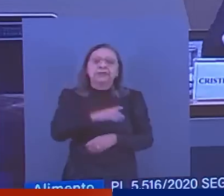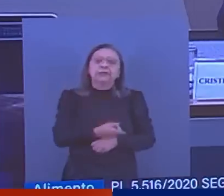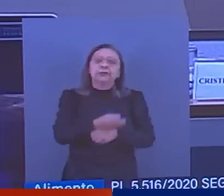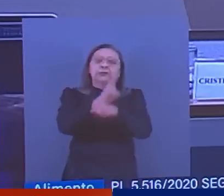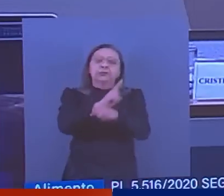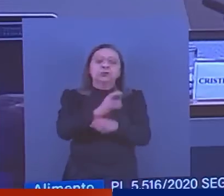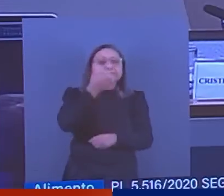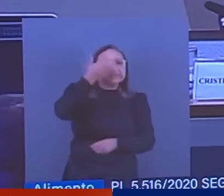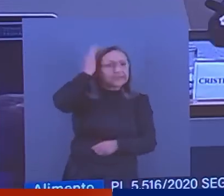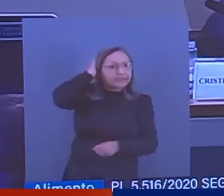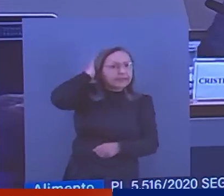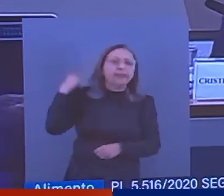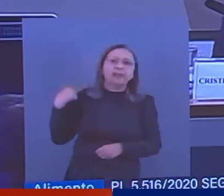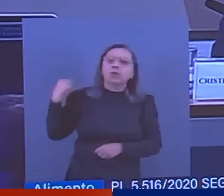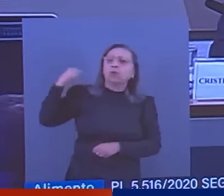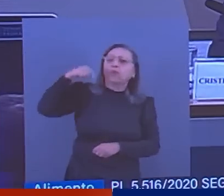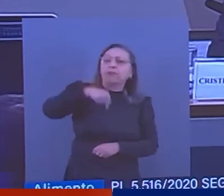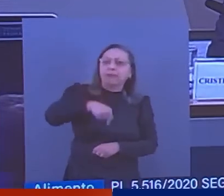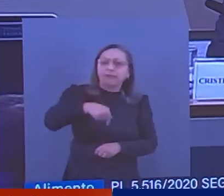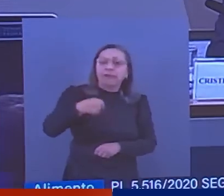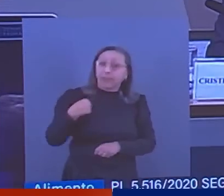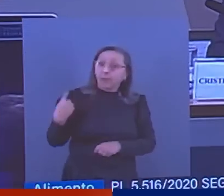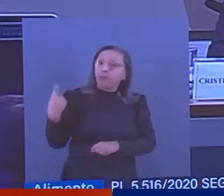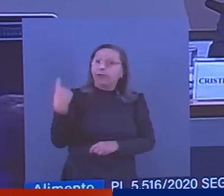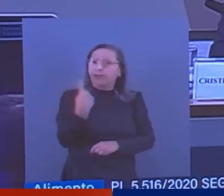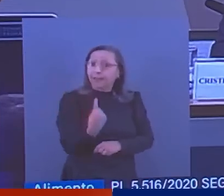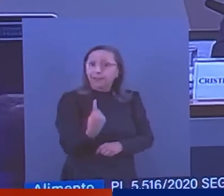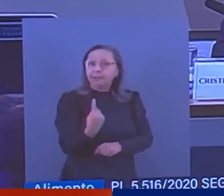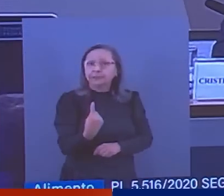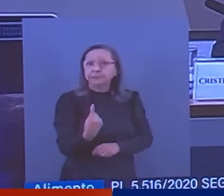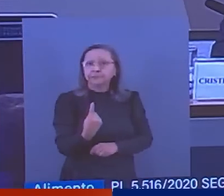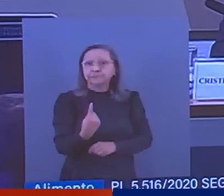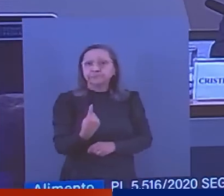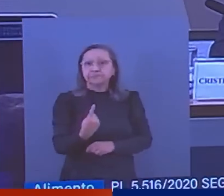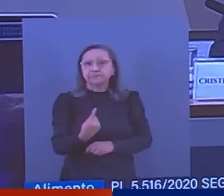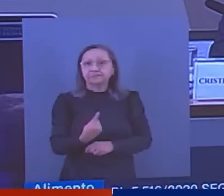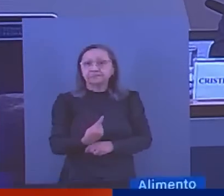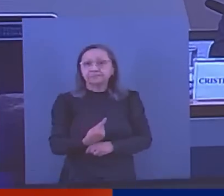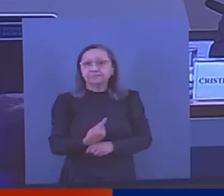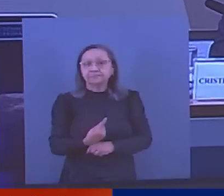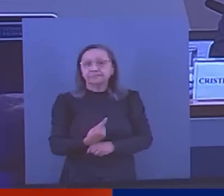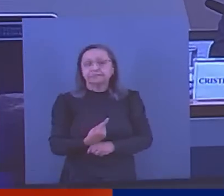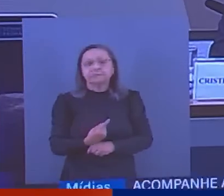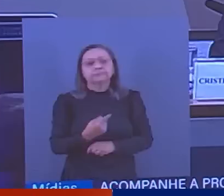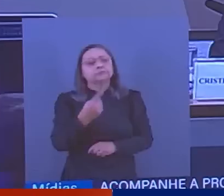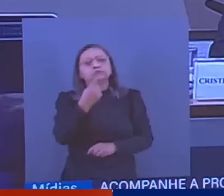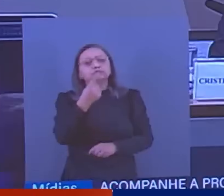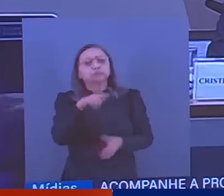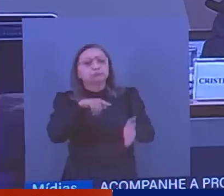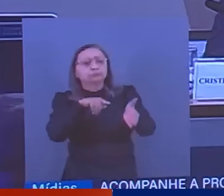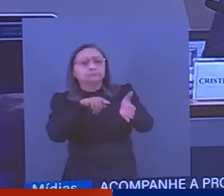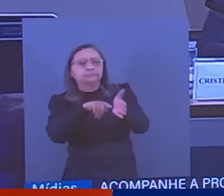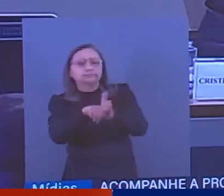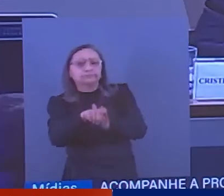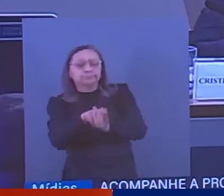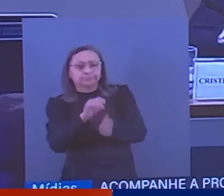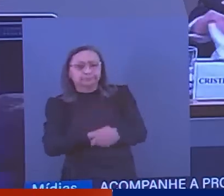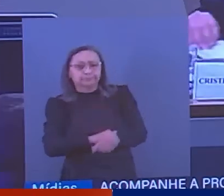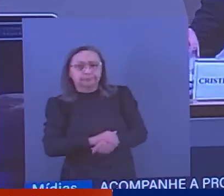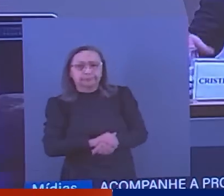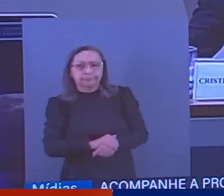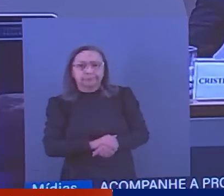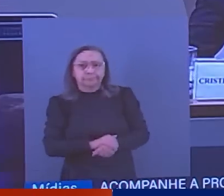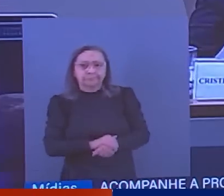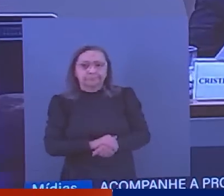hospedado com eles. Numa casa toda feita de retalhos de lona. E a menina deve ter